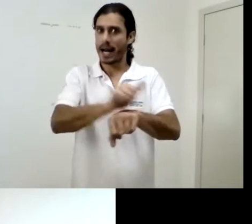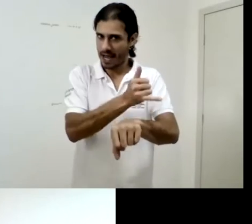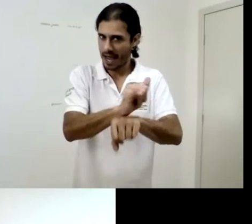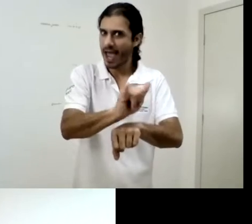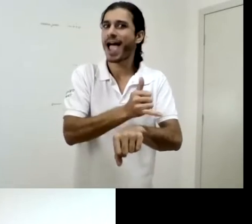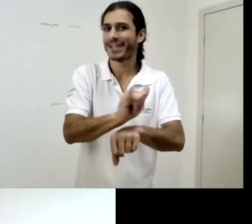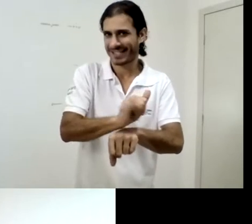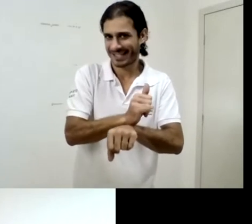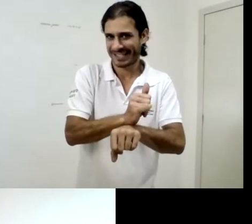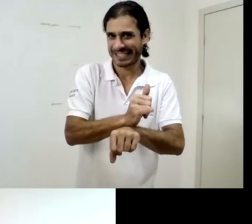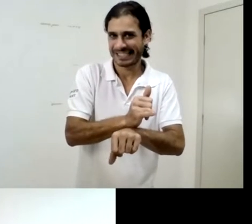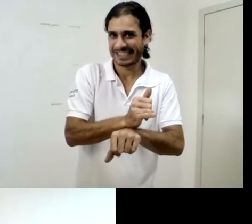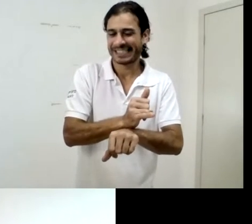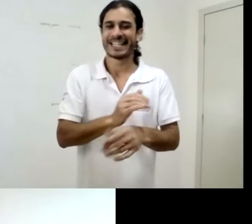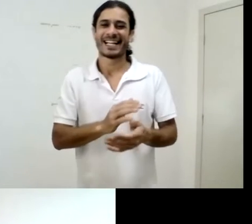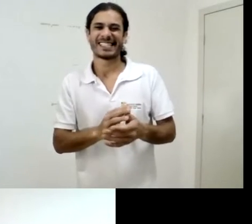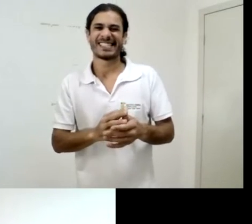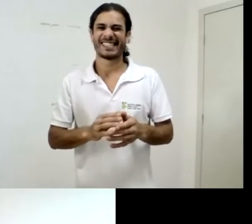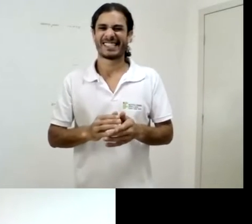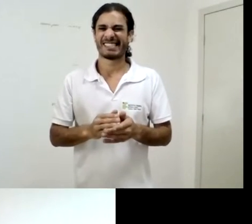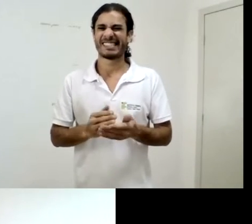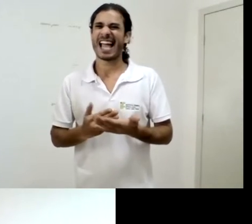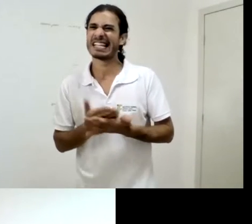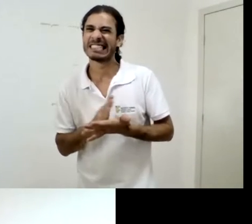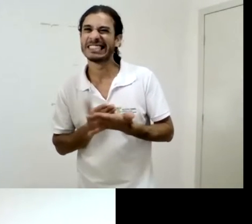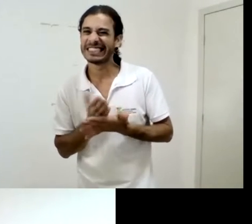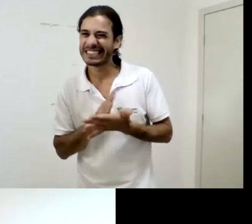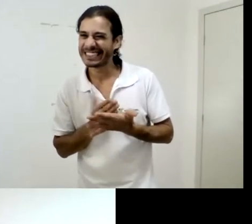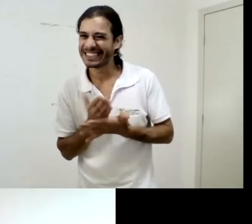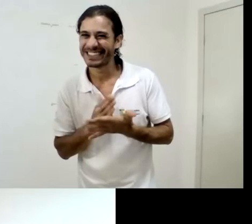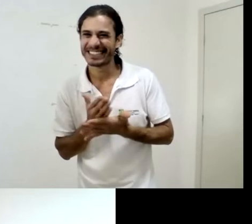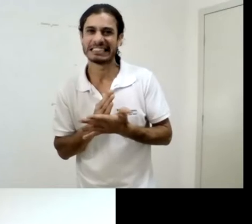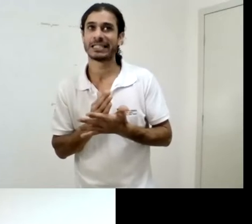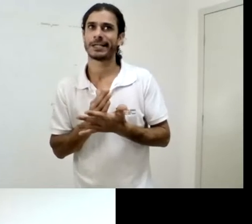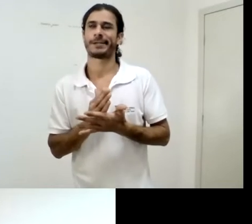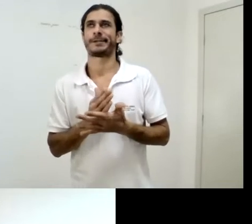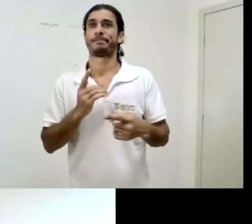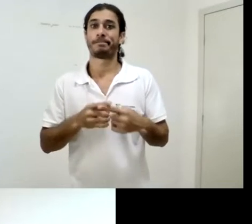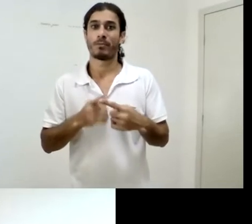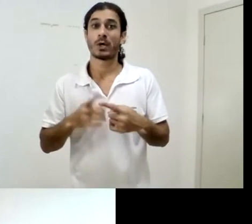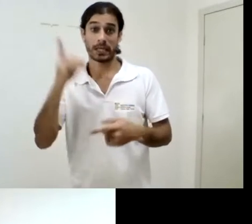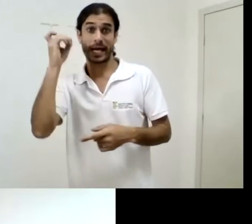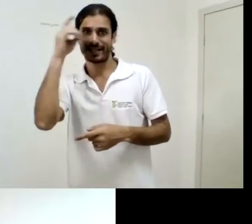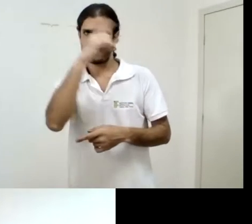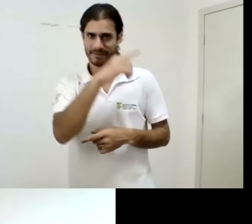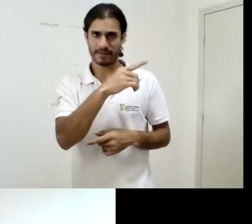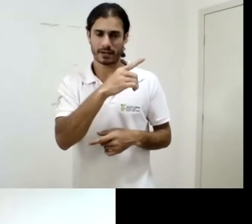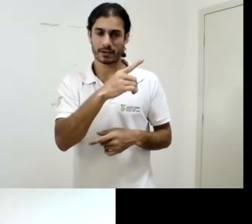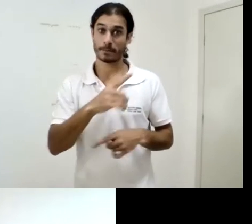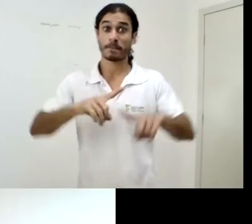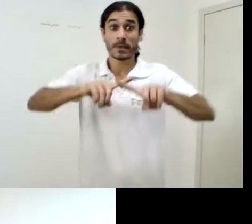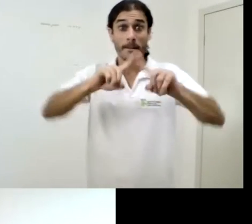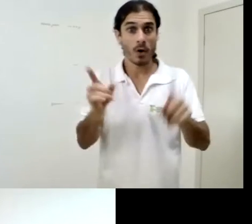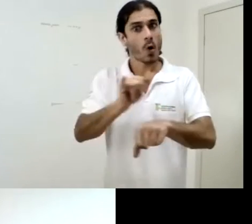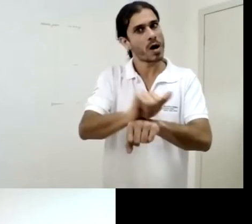porque a gente tem que passar por tudo isso. Porque ela é difícil, assim, de compreender logo de início. Mas ela é estratégica para um